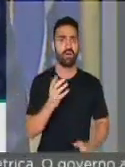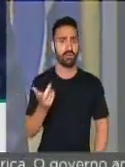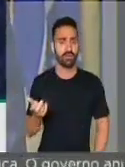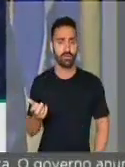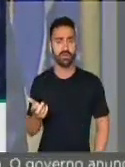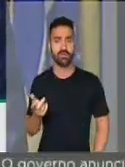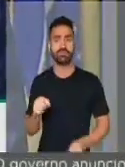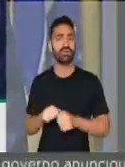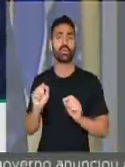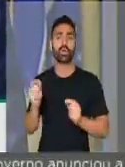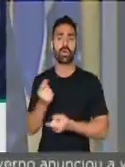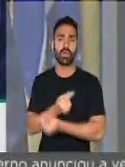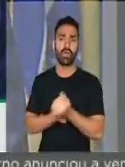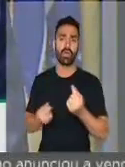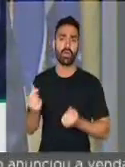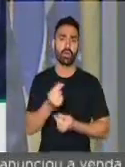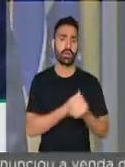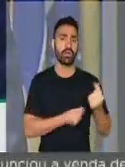enganando.